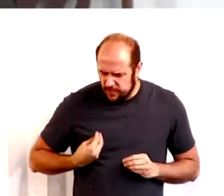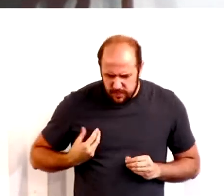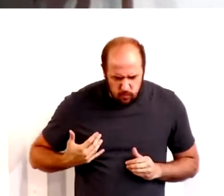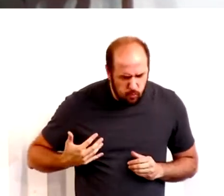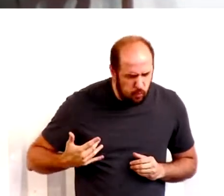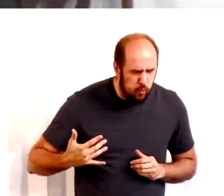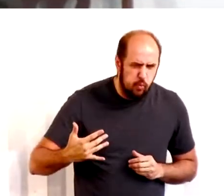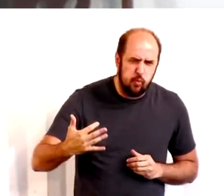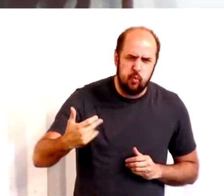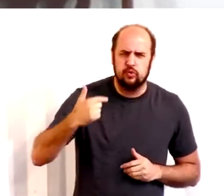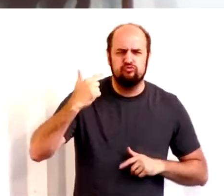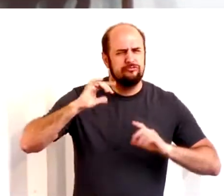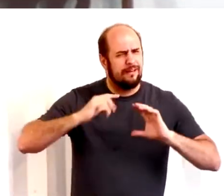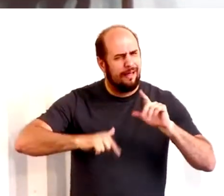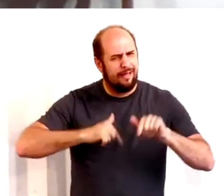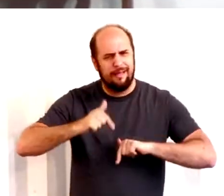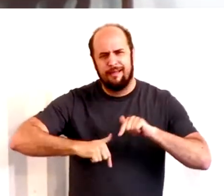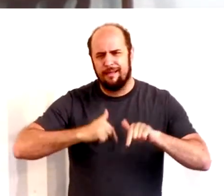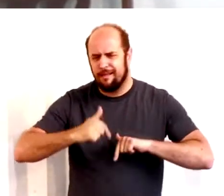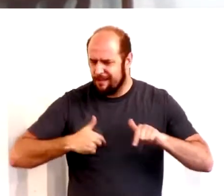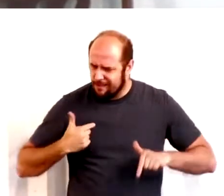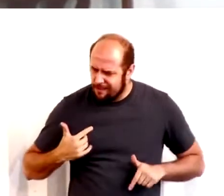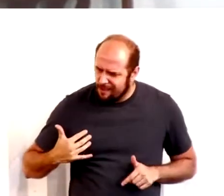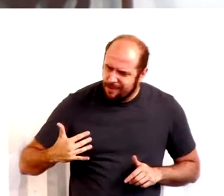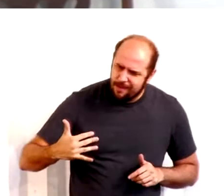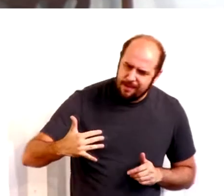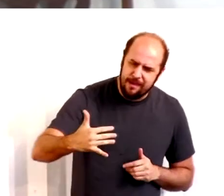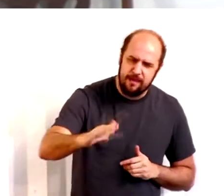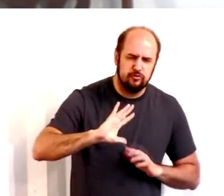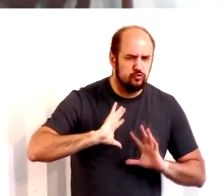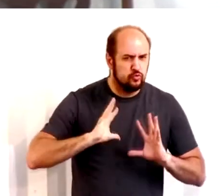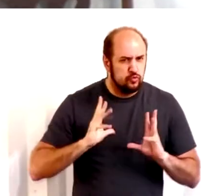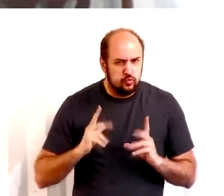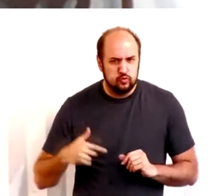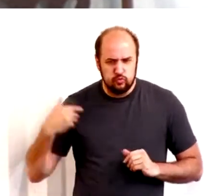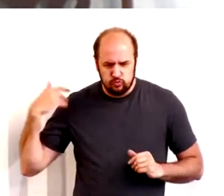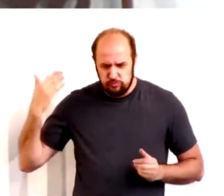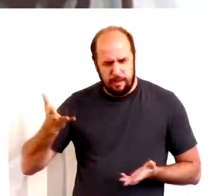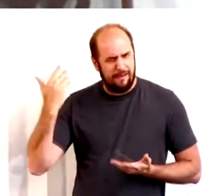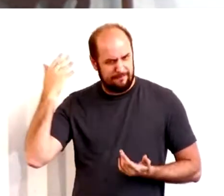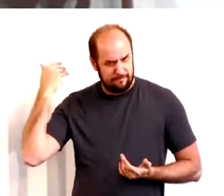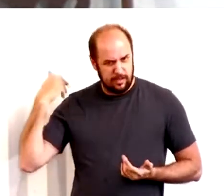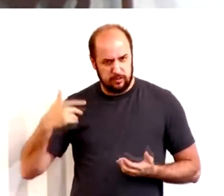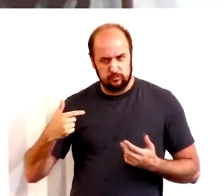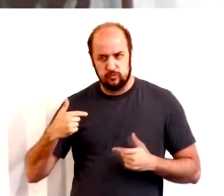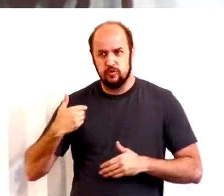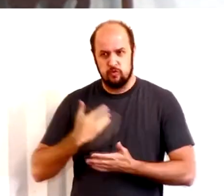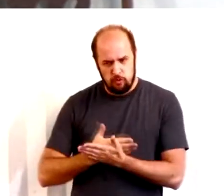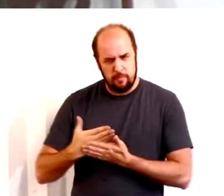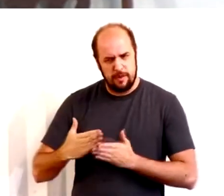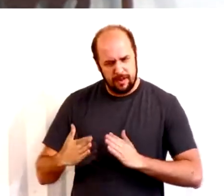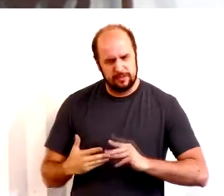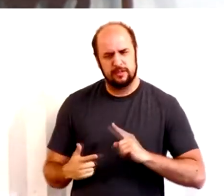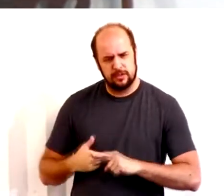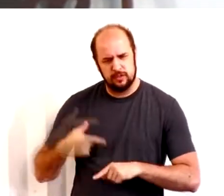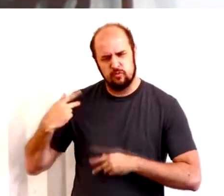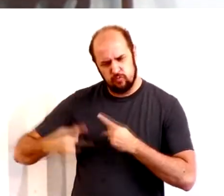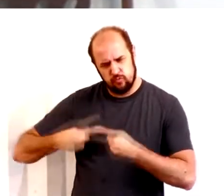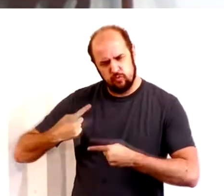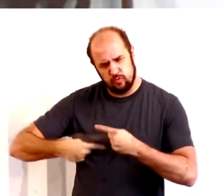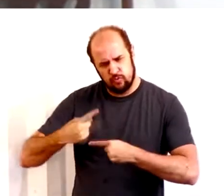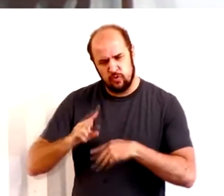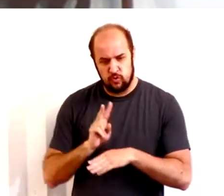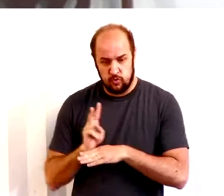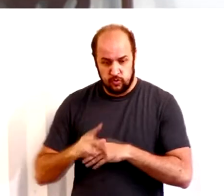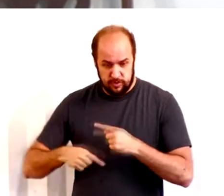ministerial dele, toda a administração que ele tem das igrejas que ele plantou e pastoreou, e que ele